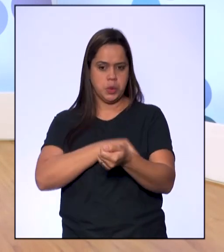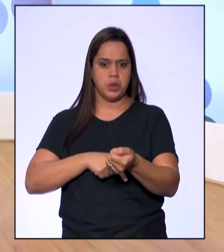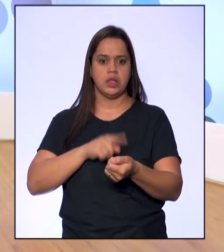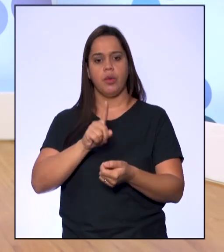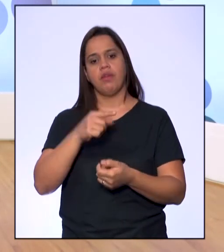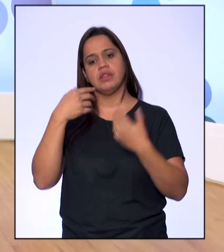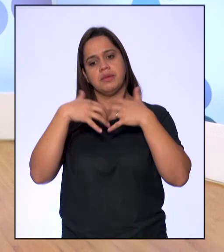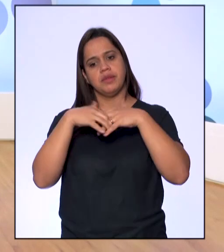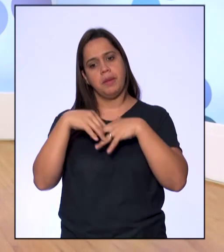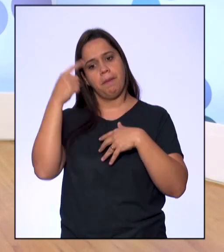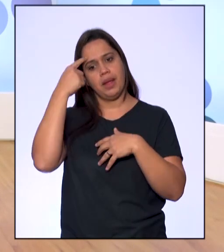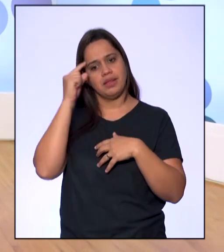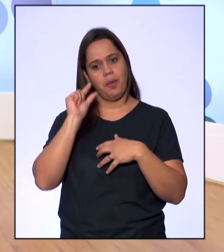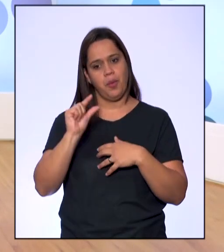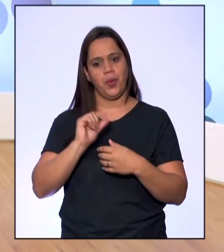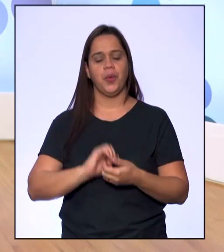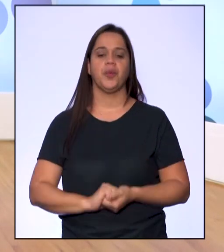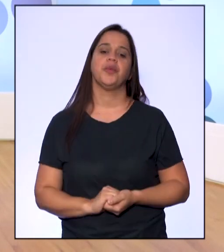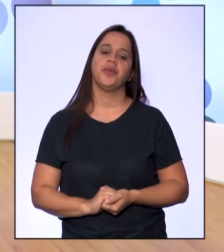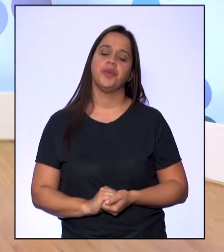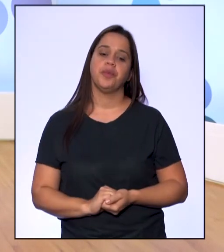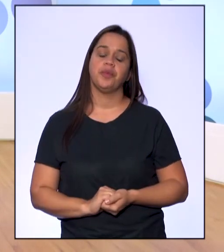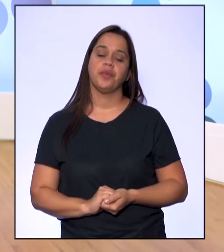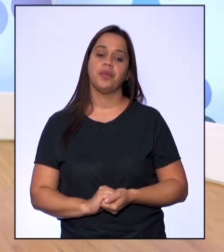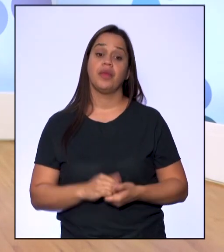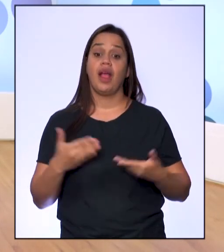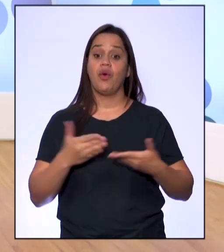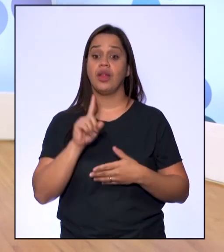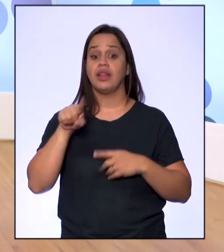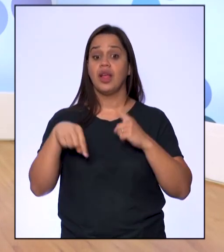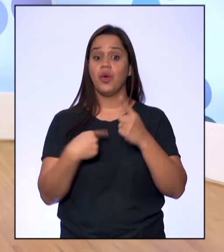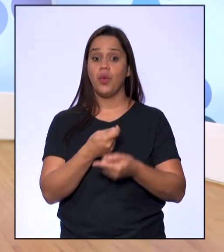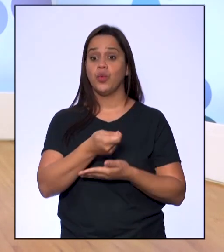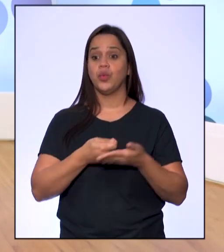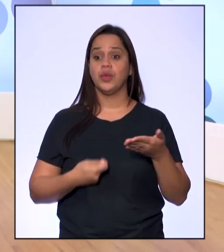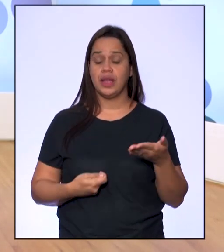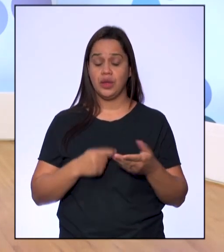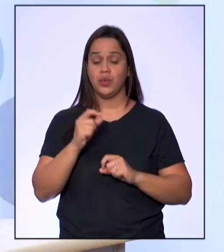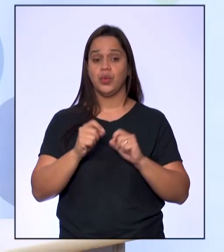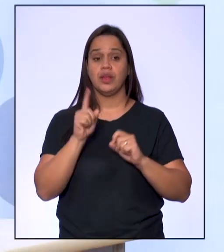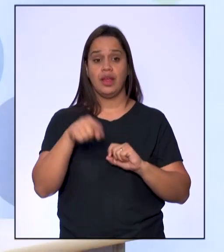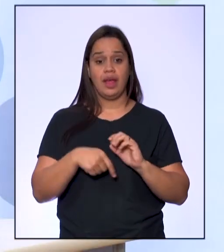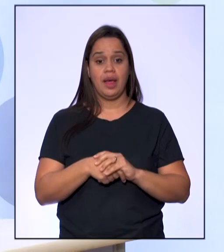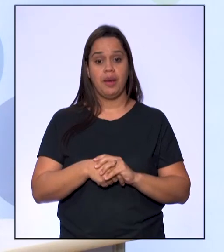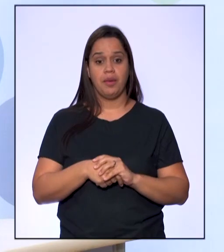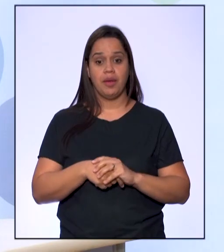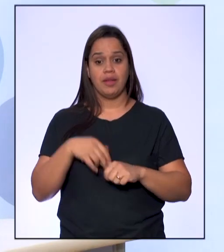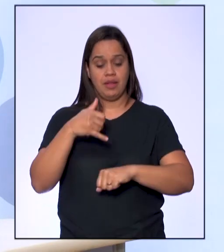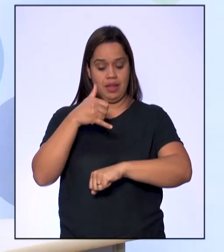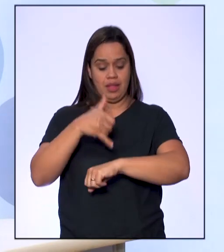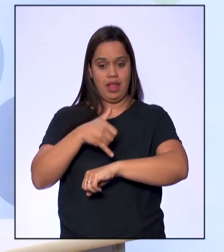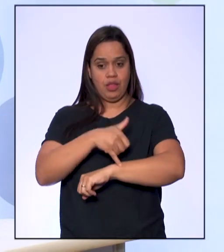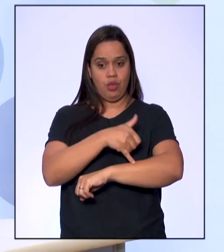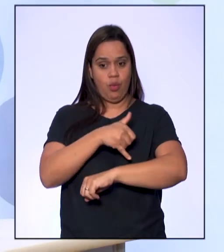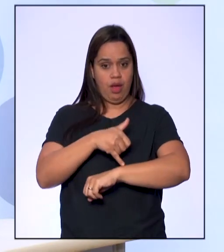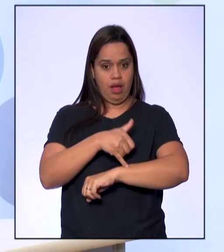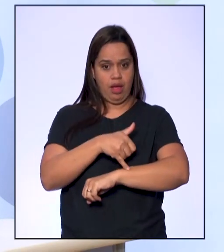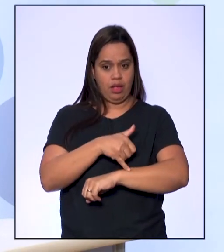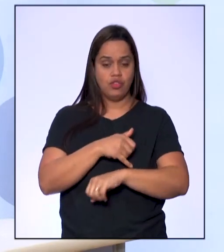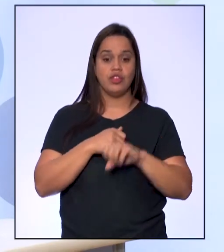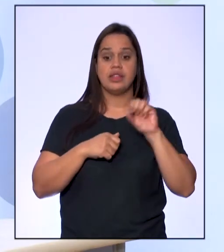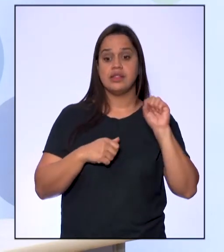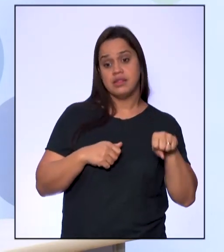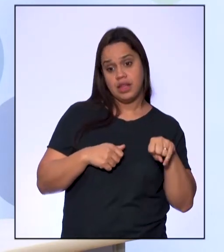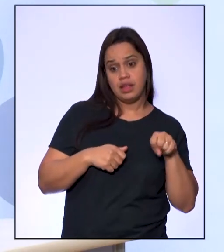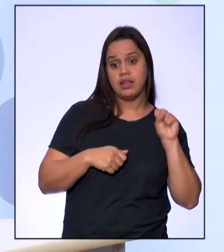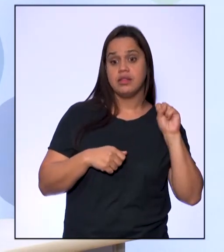ok? Muito bem. Agora nós temos um outro texto, que é a tatuagem sim ou não. Opinião em Foco